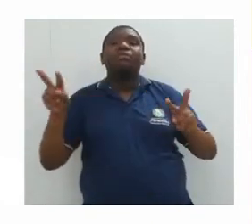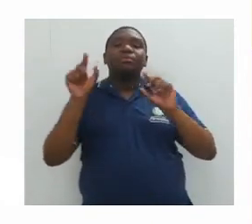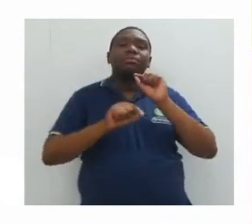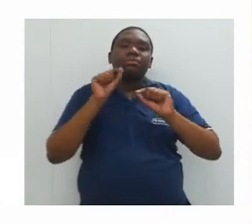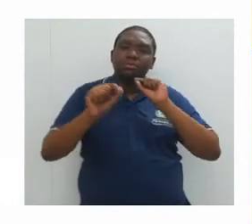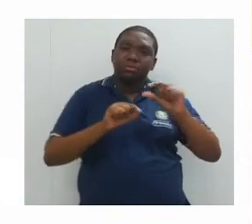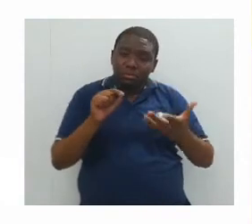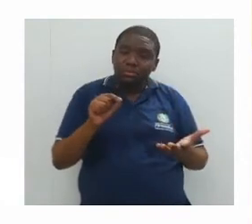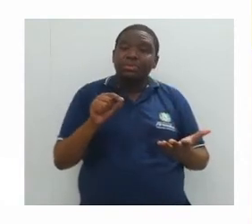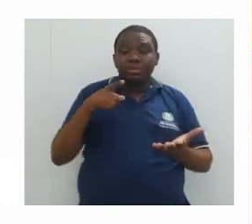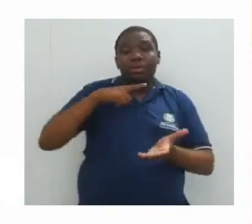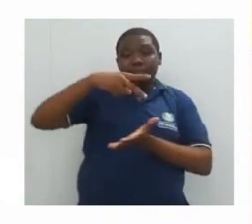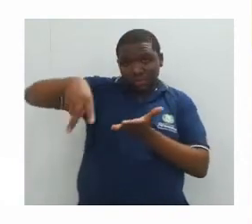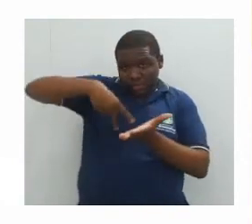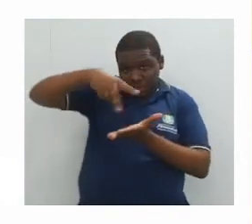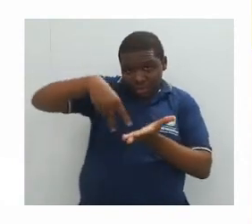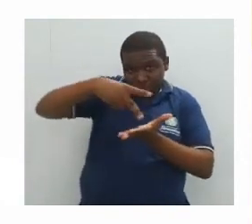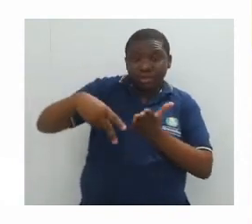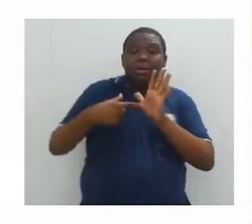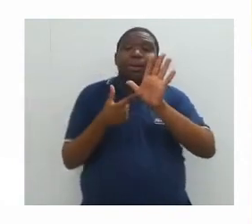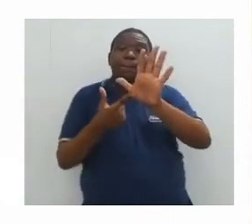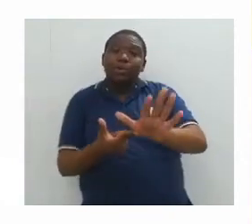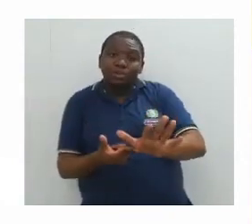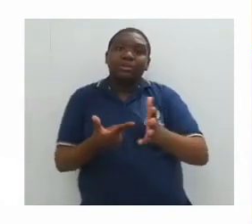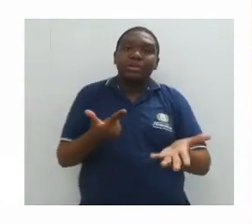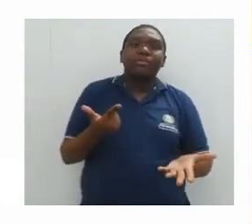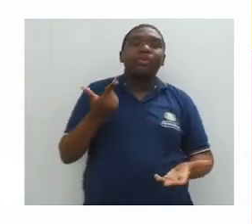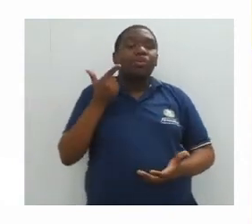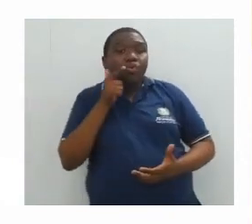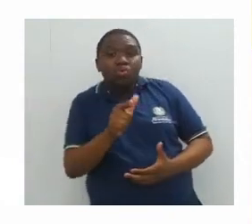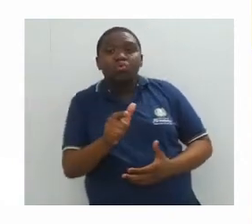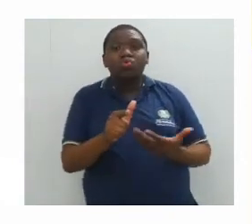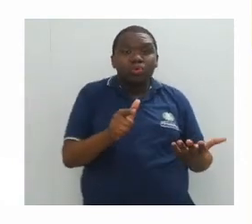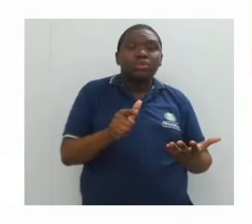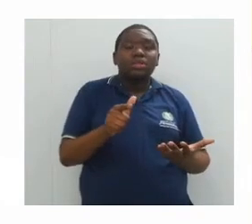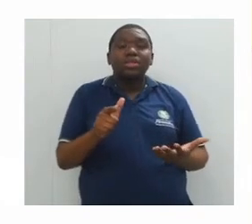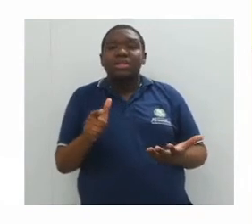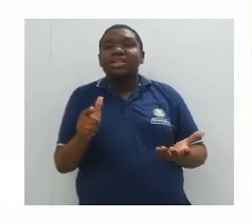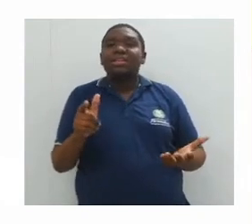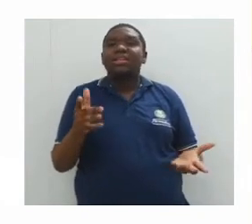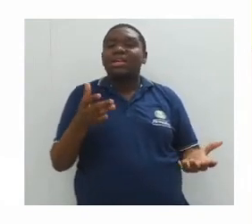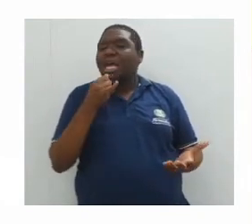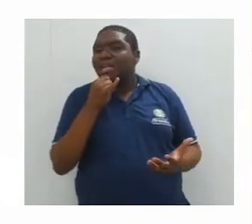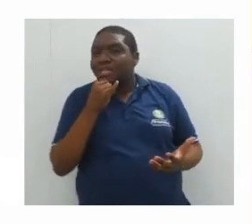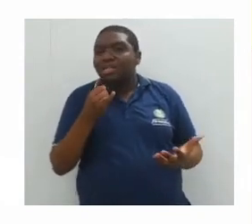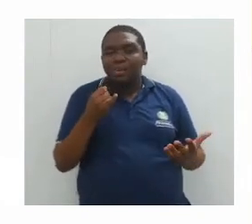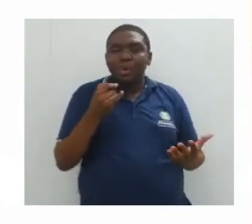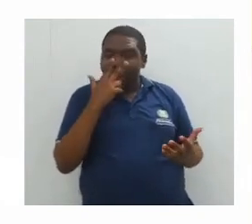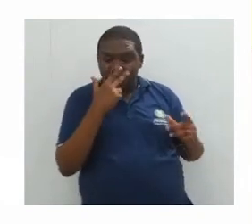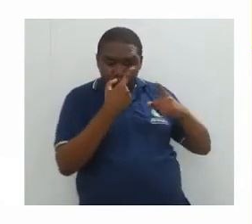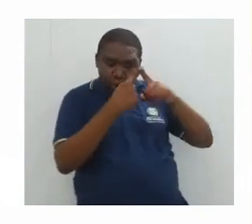na dança deles, ele vai mostrar passos em que vai duelar entre